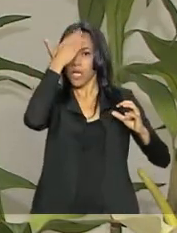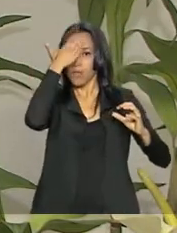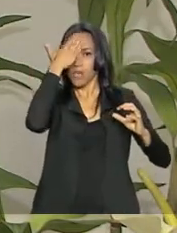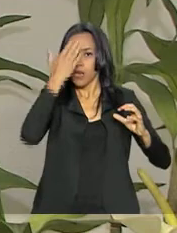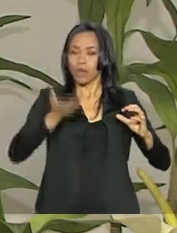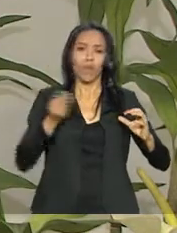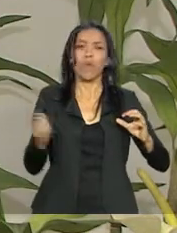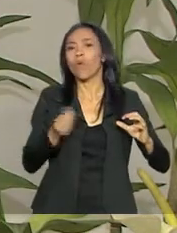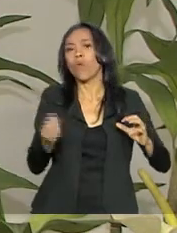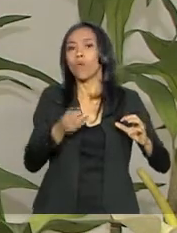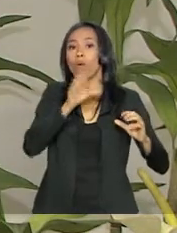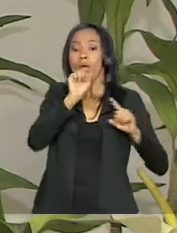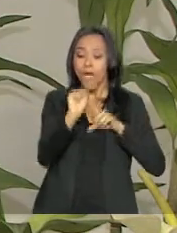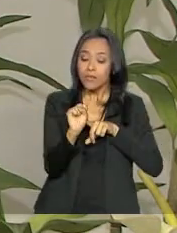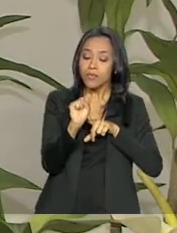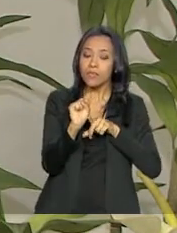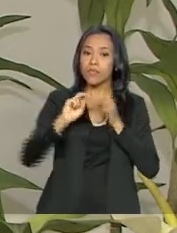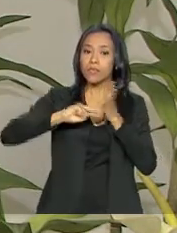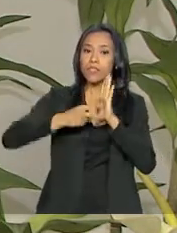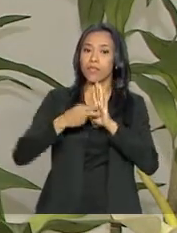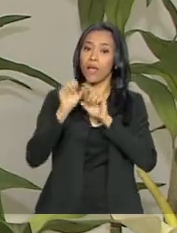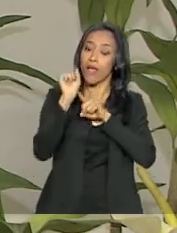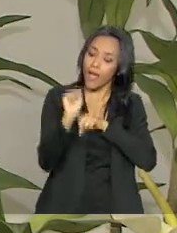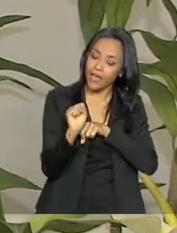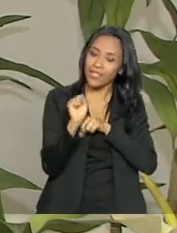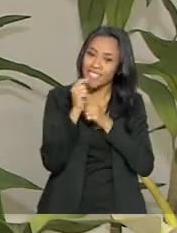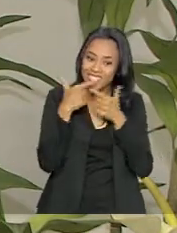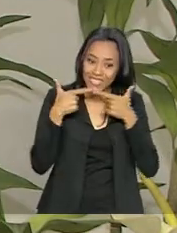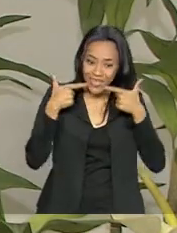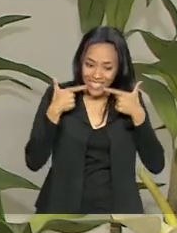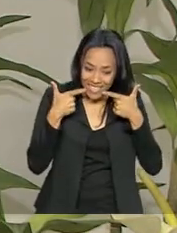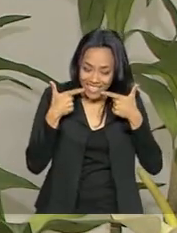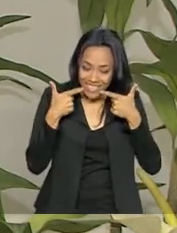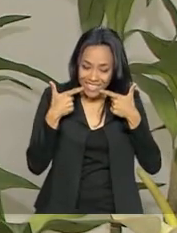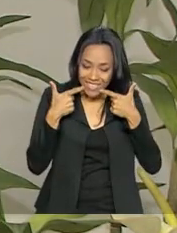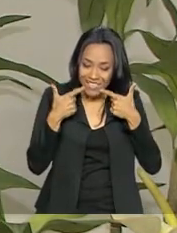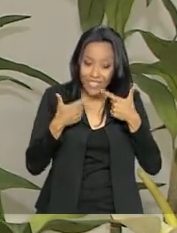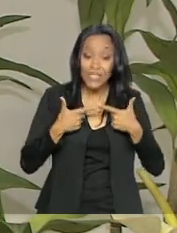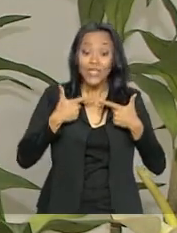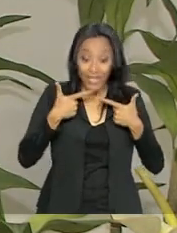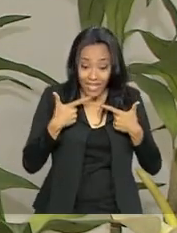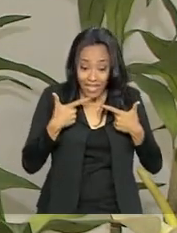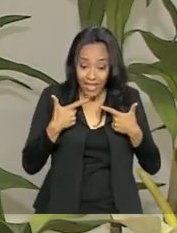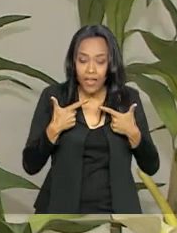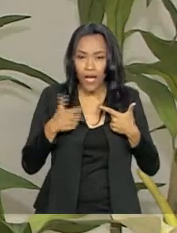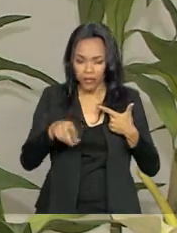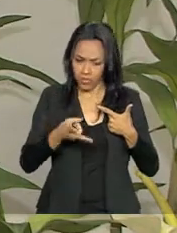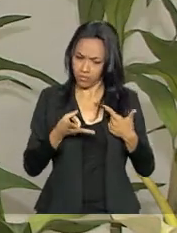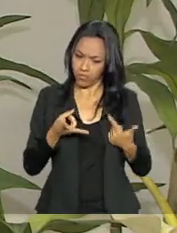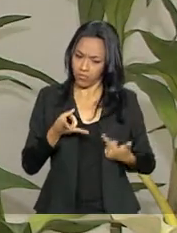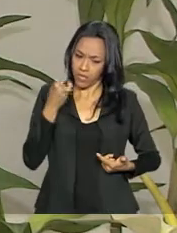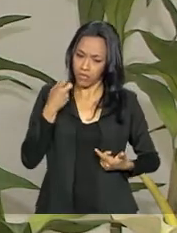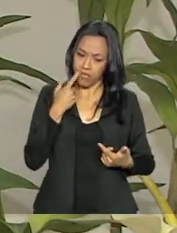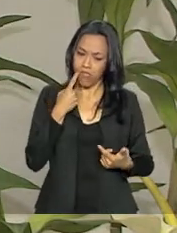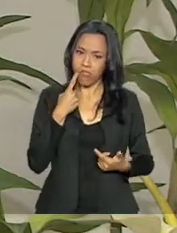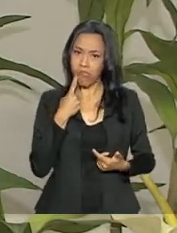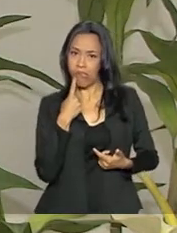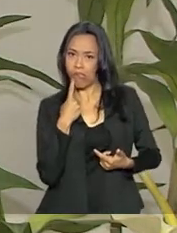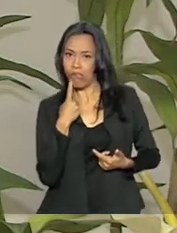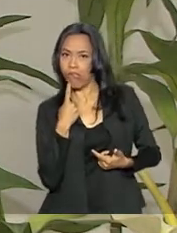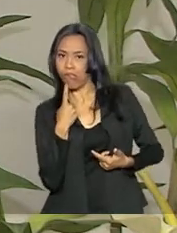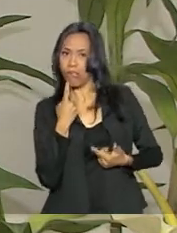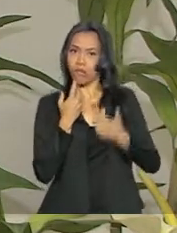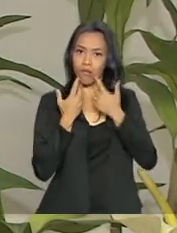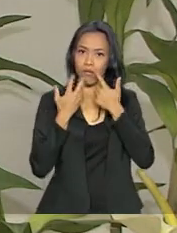vez e então o s a gente vai pedir para a pessoa sorri a 1 quando ela sorria você vai observar se a boca desvia por um